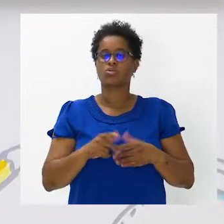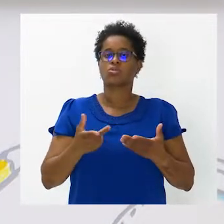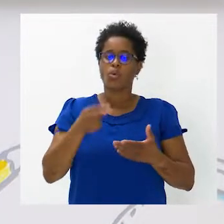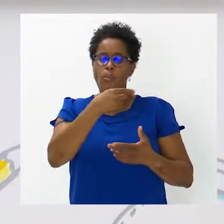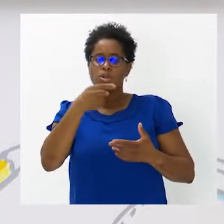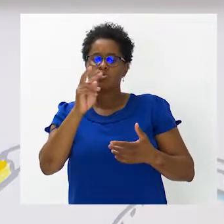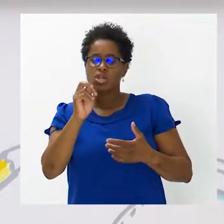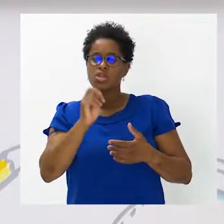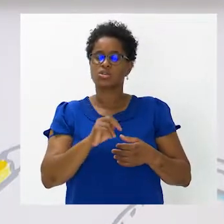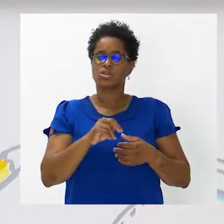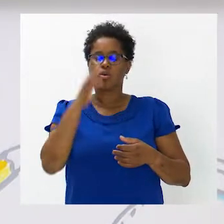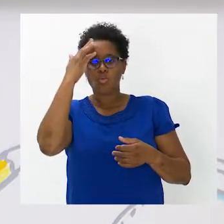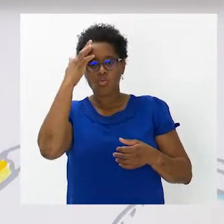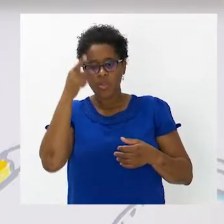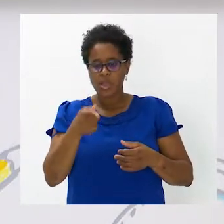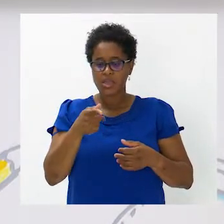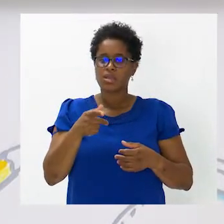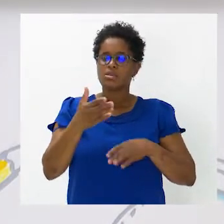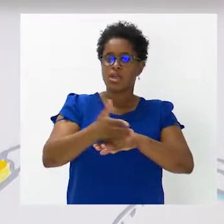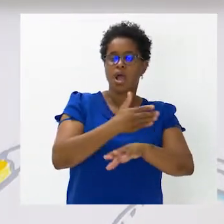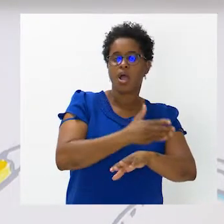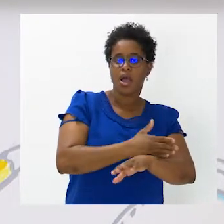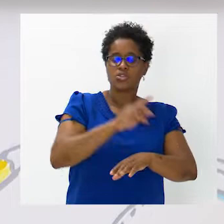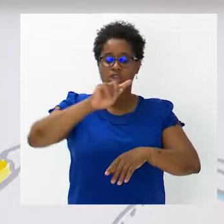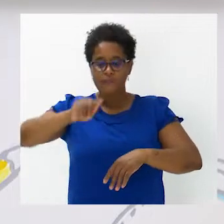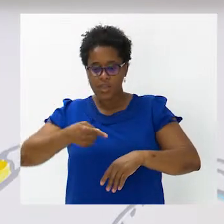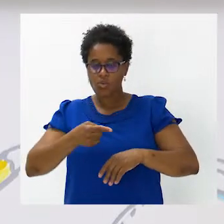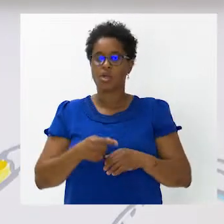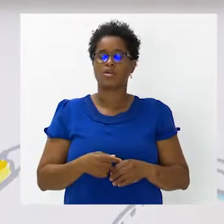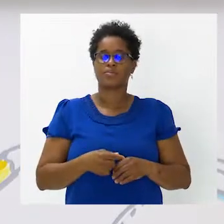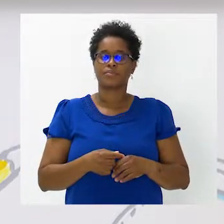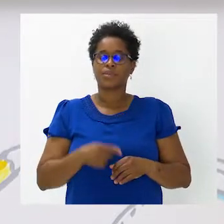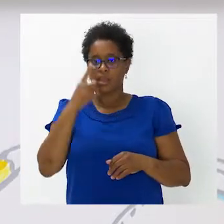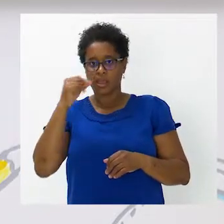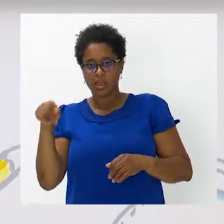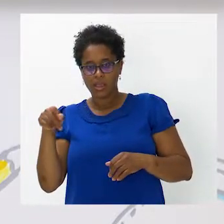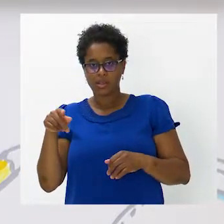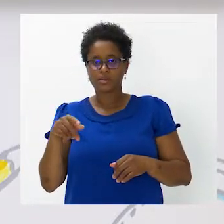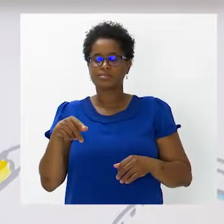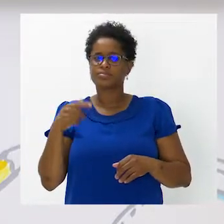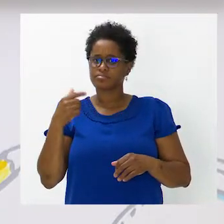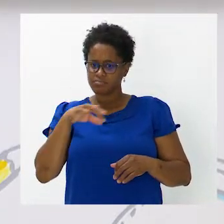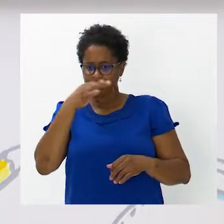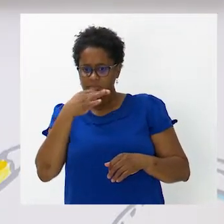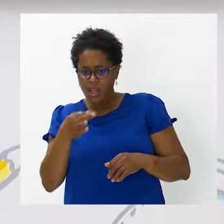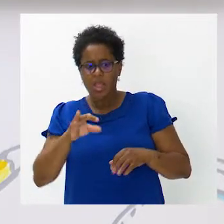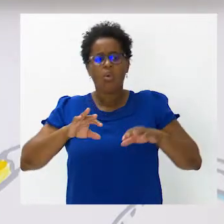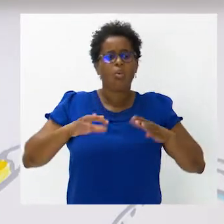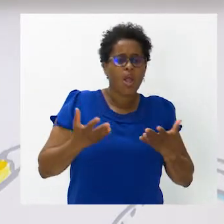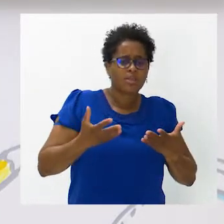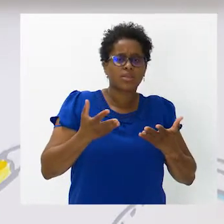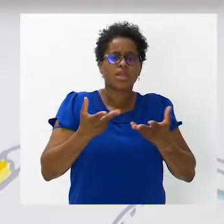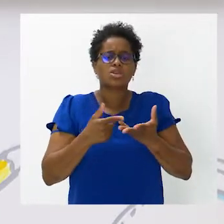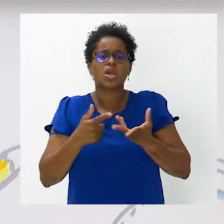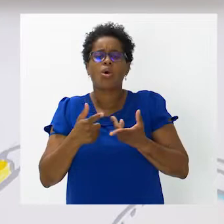o -3, que é o número aqui que vem antes da vírgula, ele dirá quantas unidades